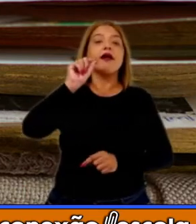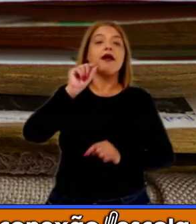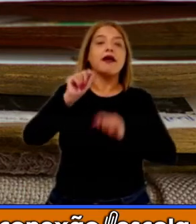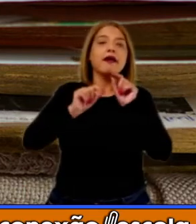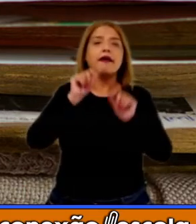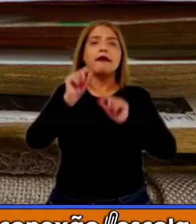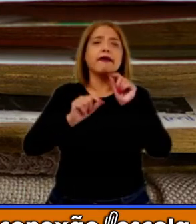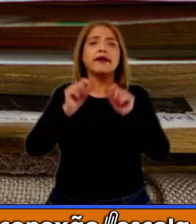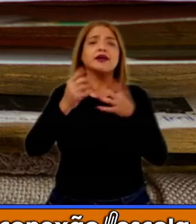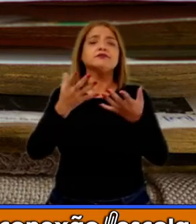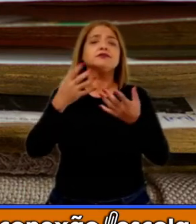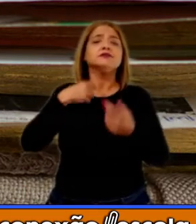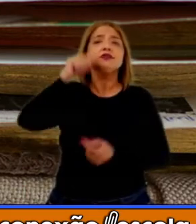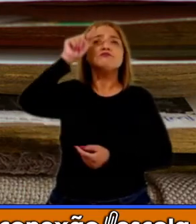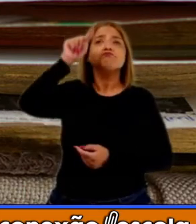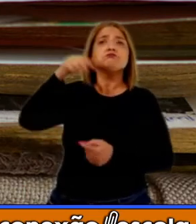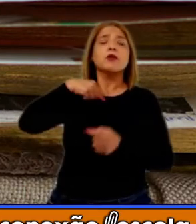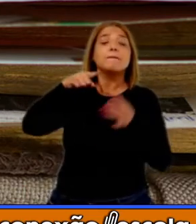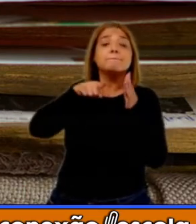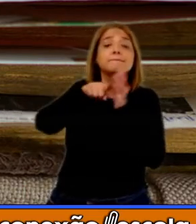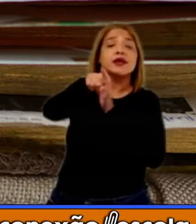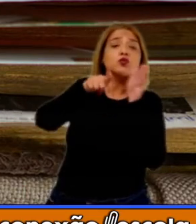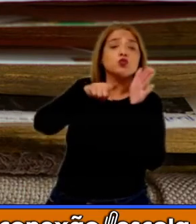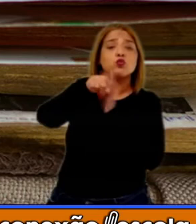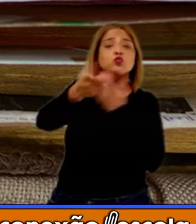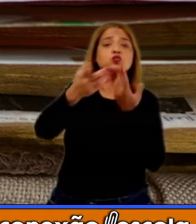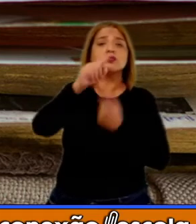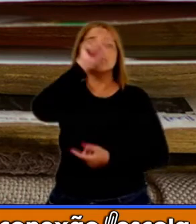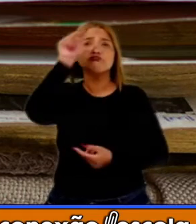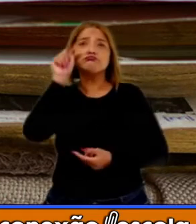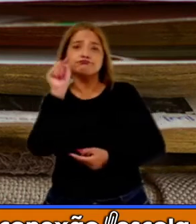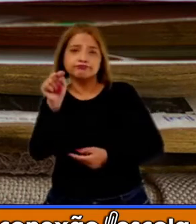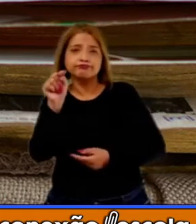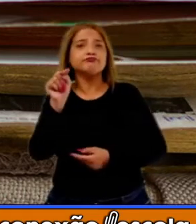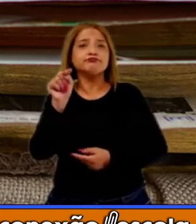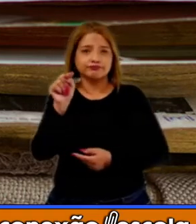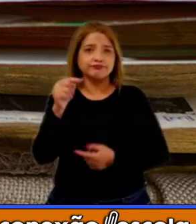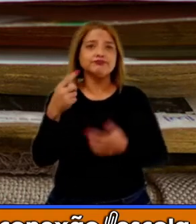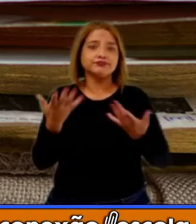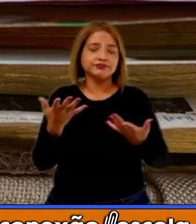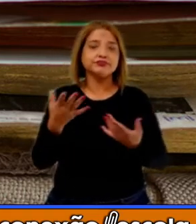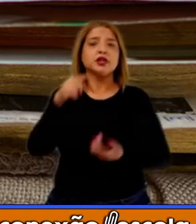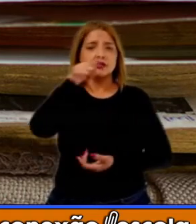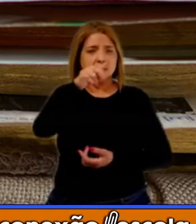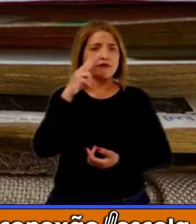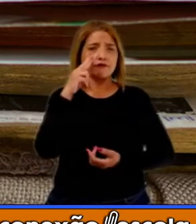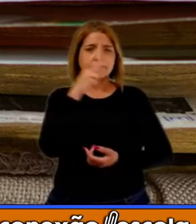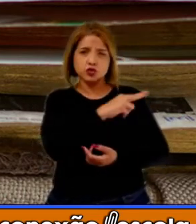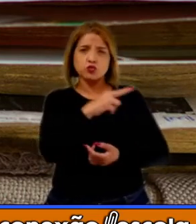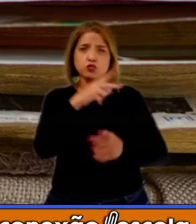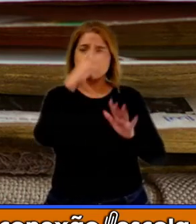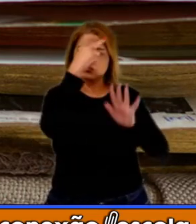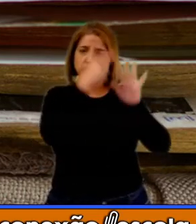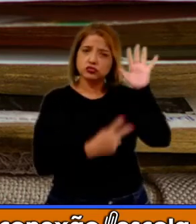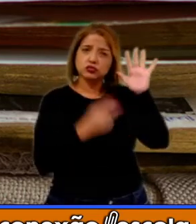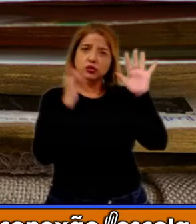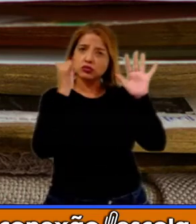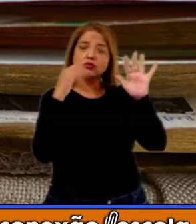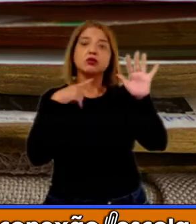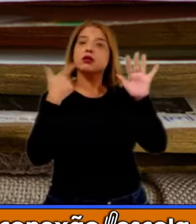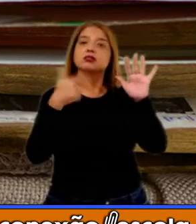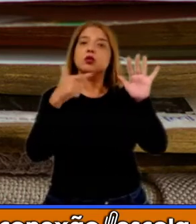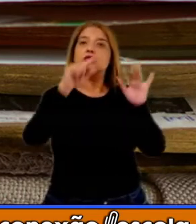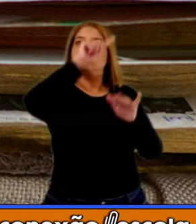indagação. Vocês observaram que lá no conto não tem ponto de interrogação? Porque não